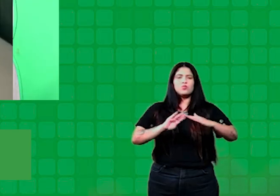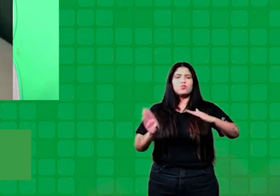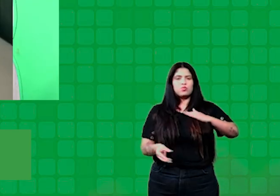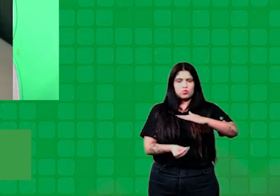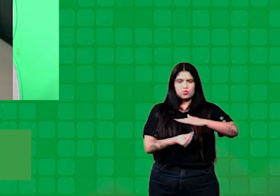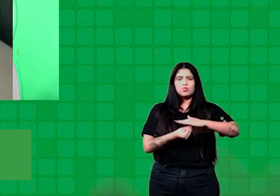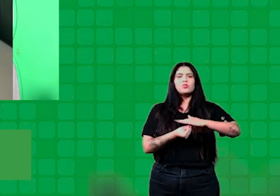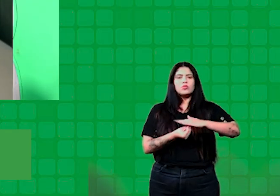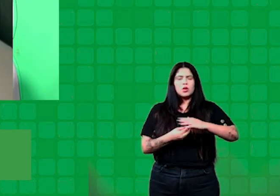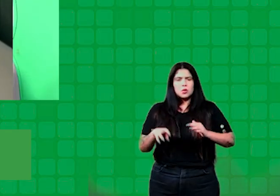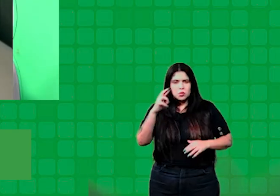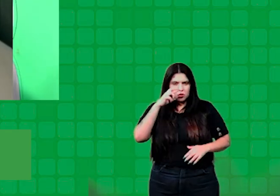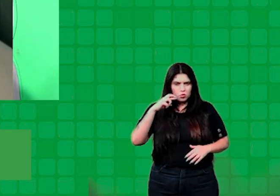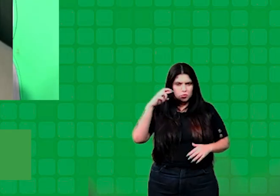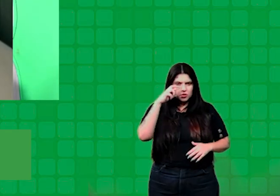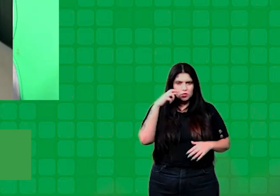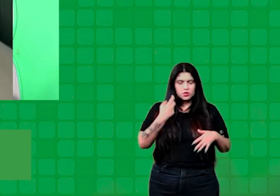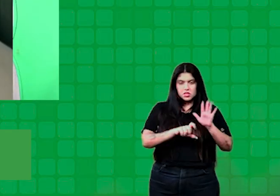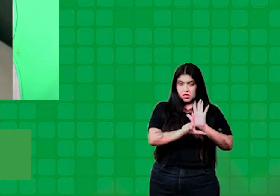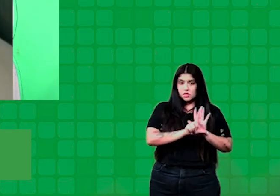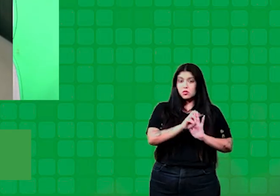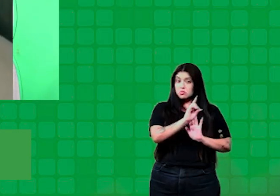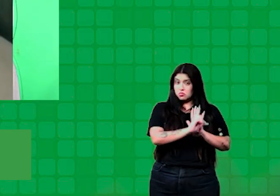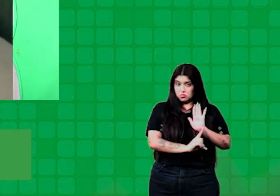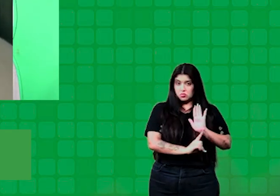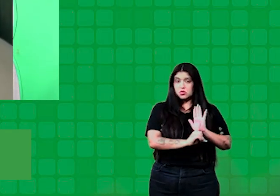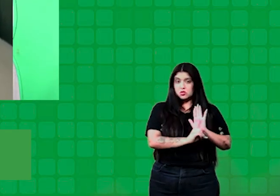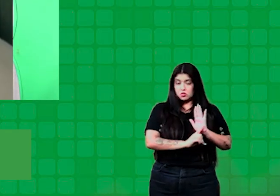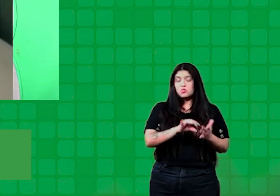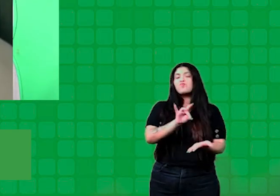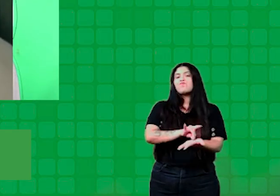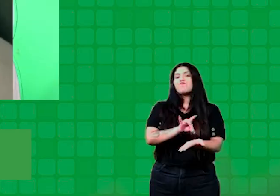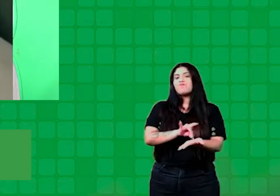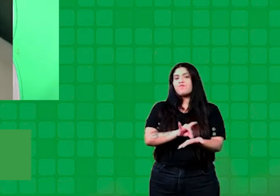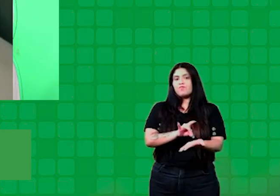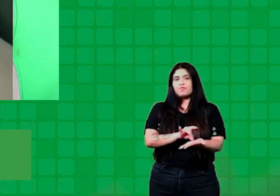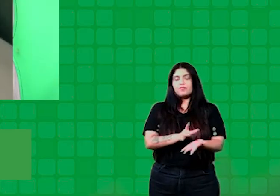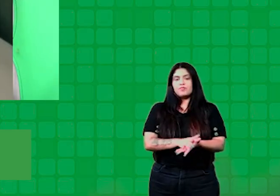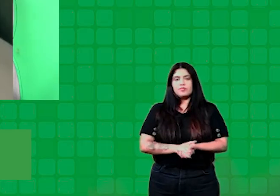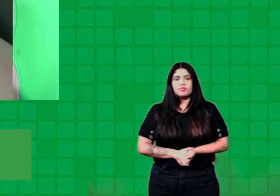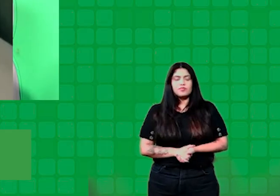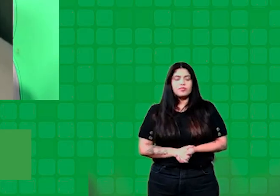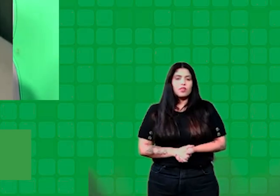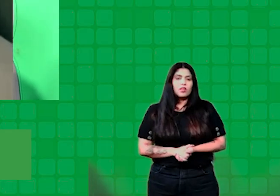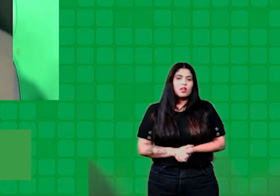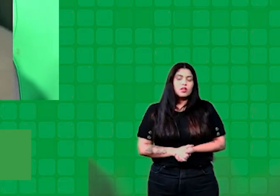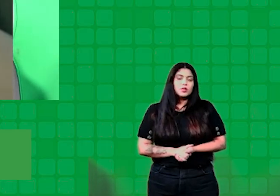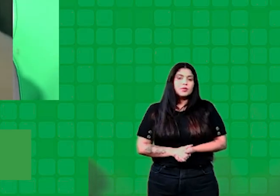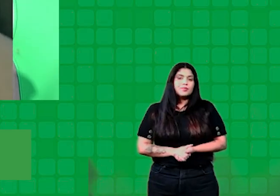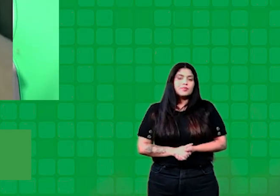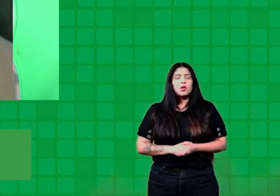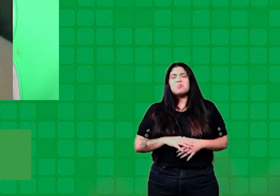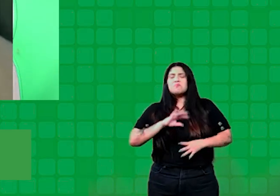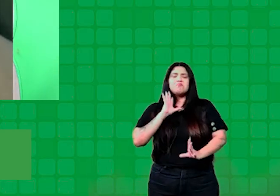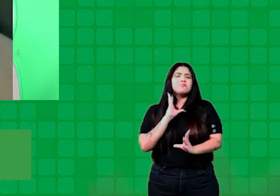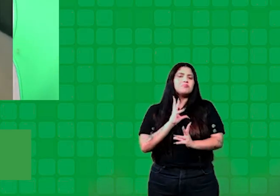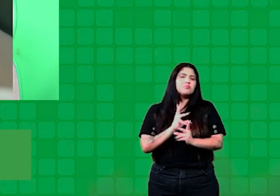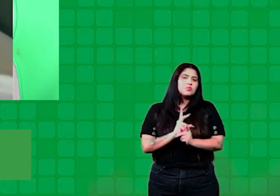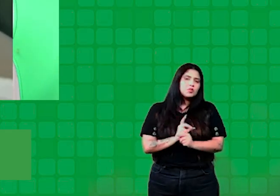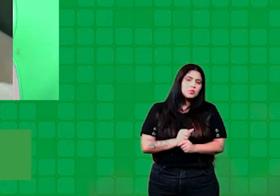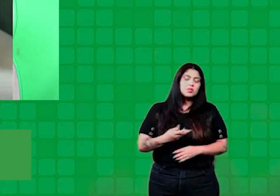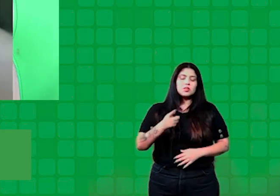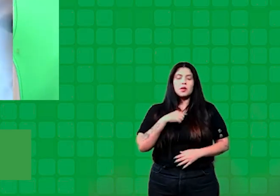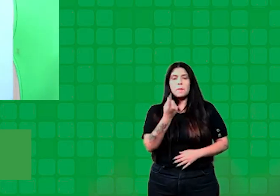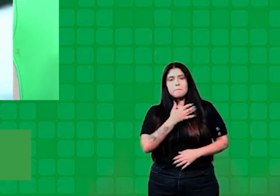da observância à lei dos direitos autorais. Então, em resumo, é essa a minha relatoria,